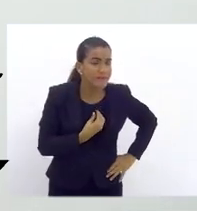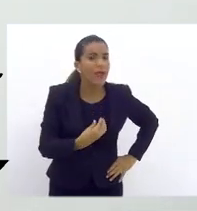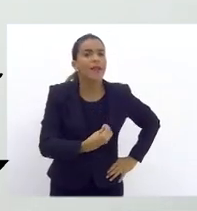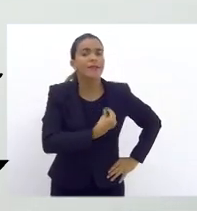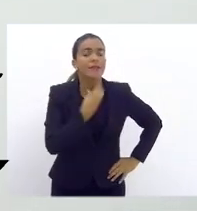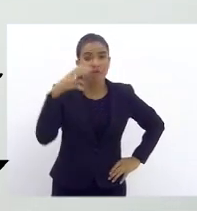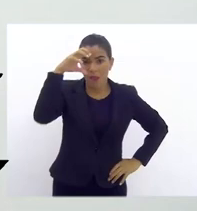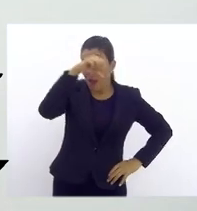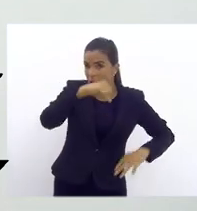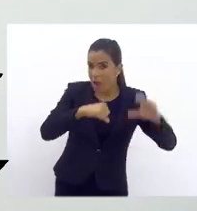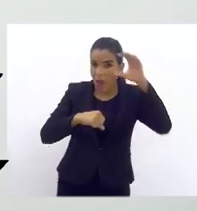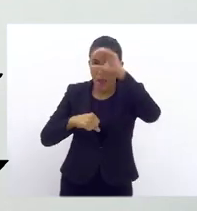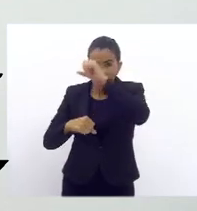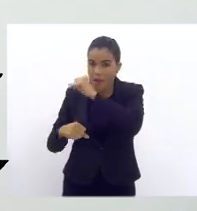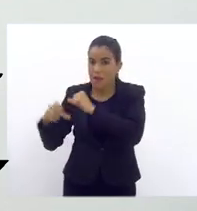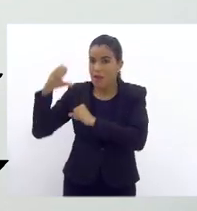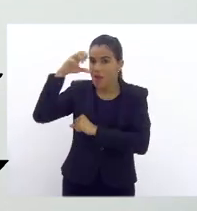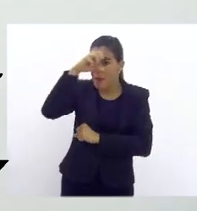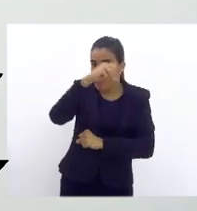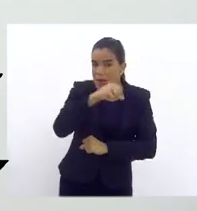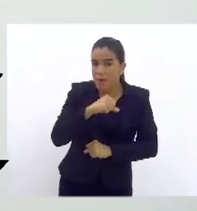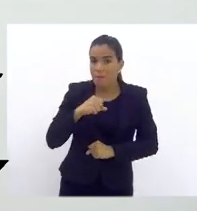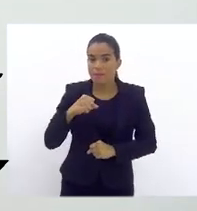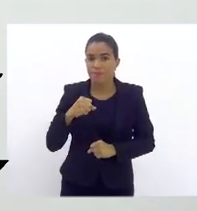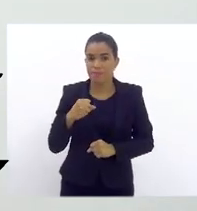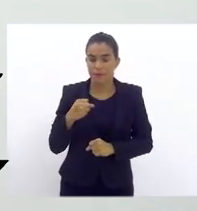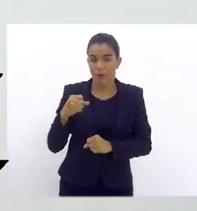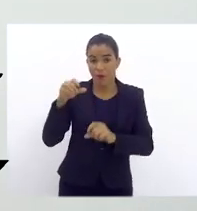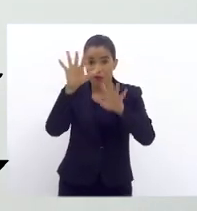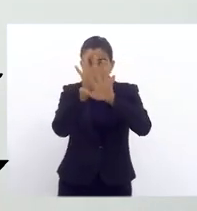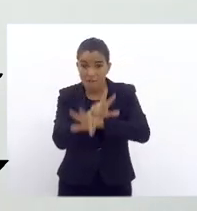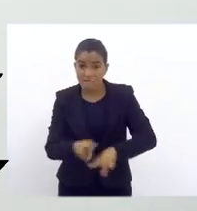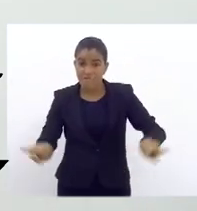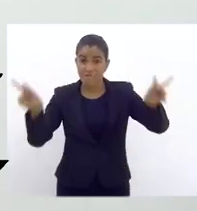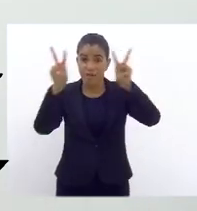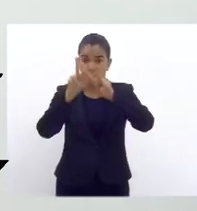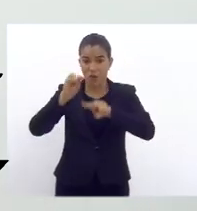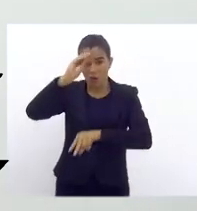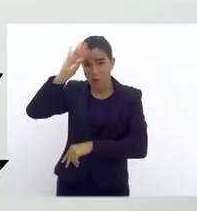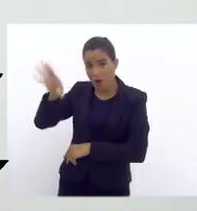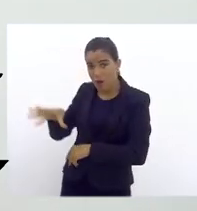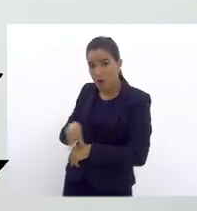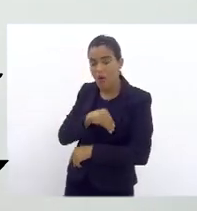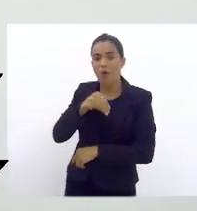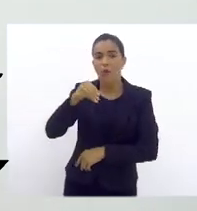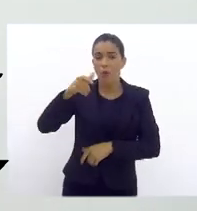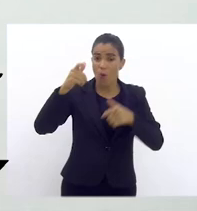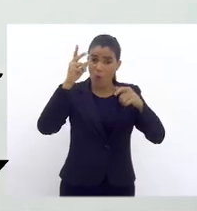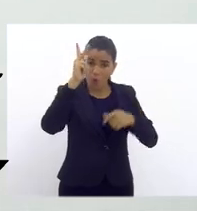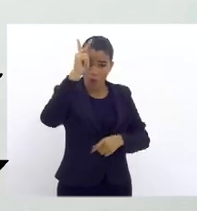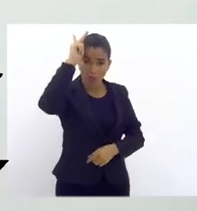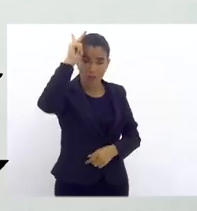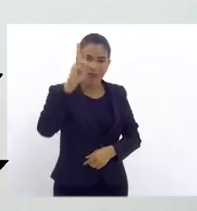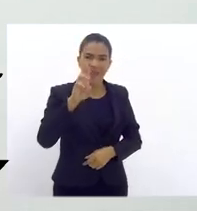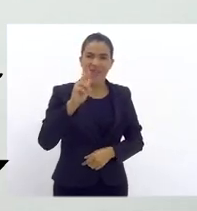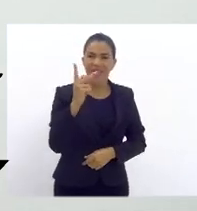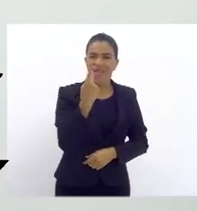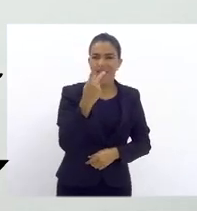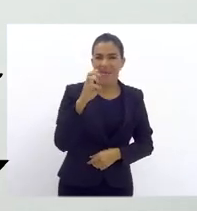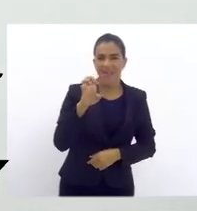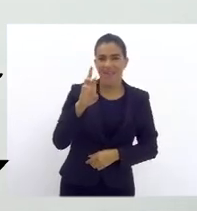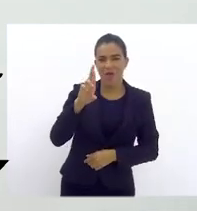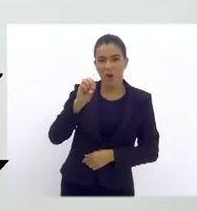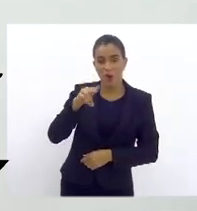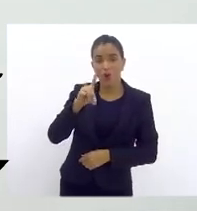aprendendo Bluetooth ele tava aprendendo uma cosmovisão africana porque em Herodes mandou matar as crianças e ele foi